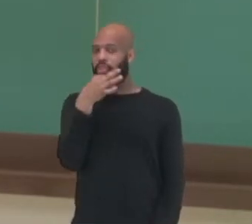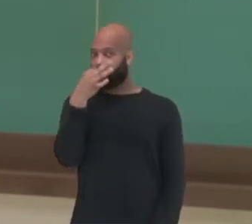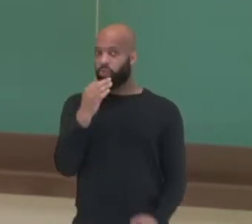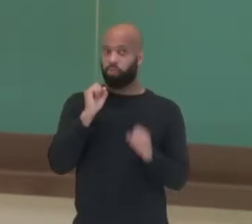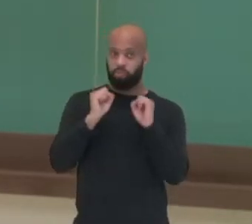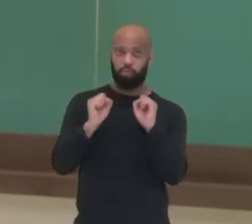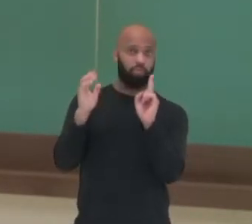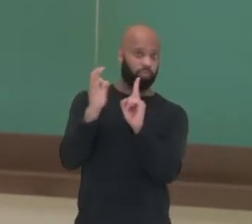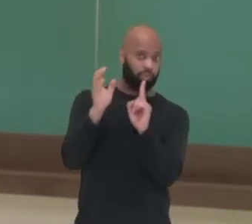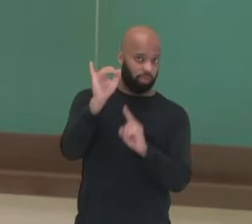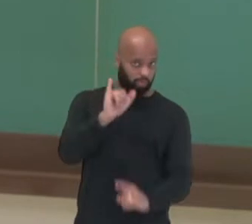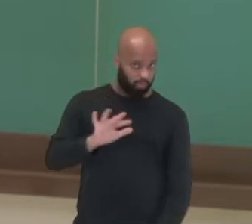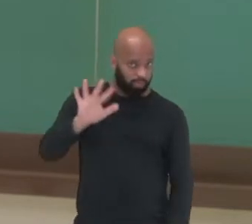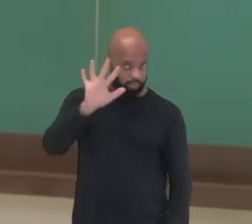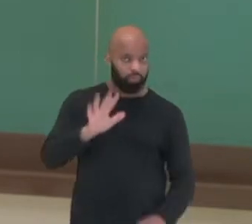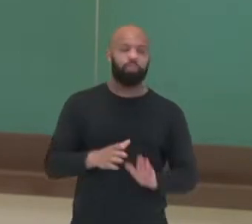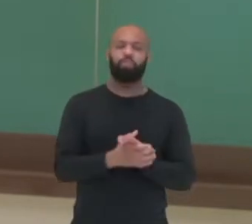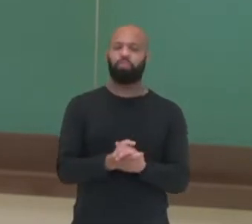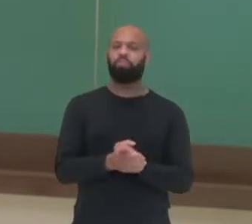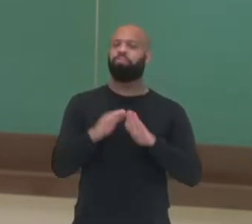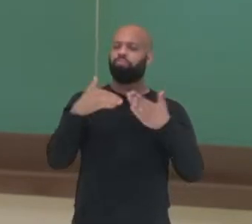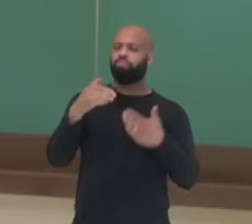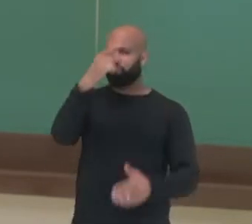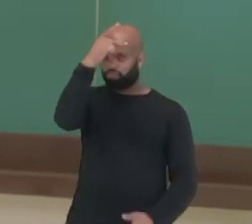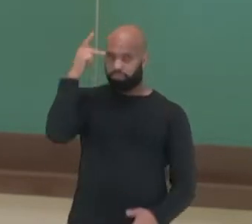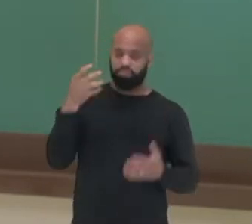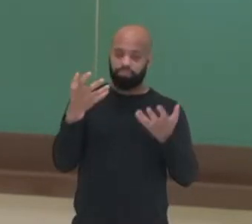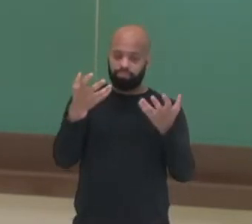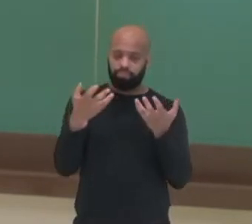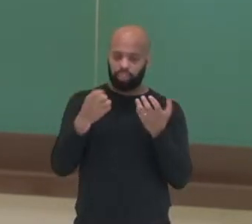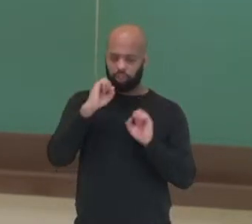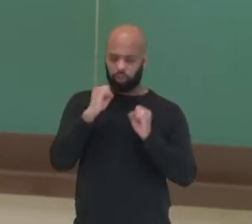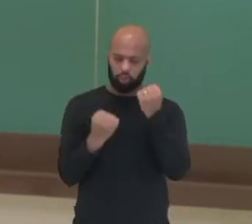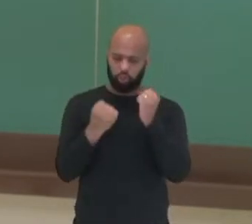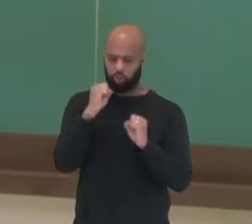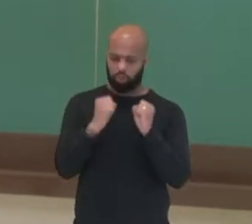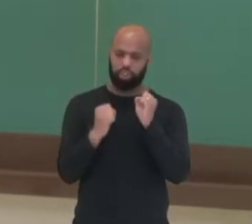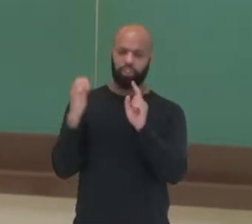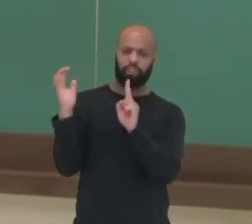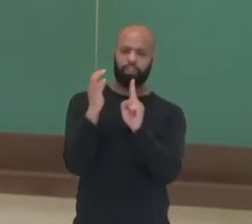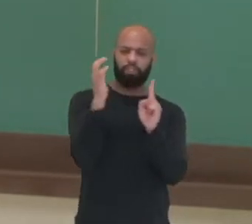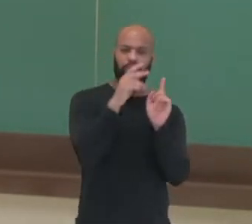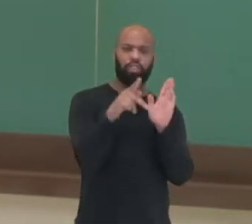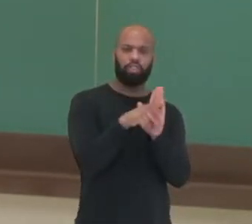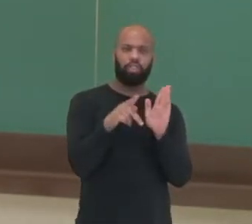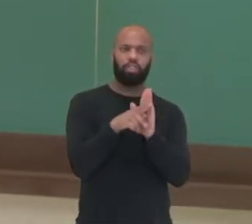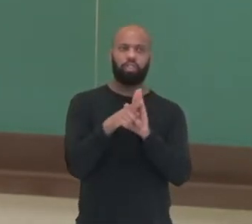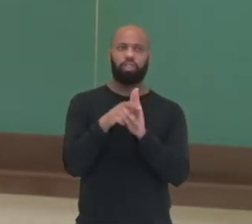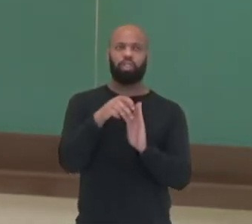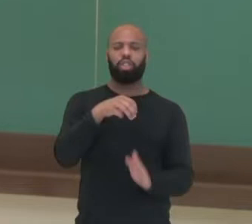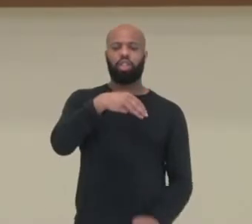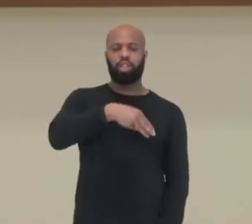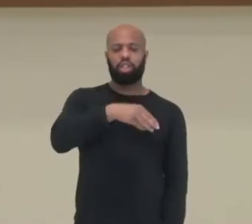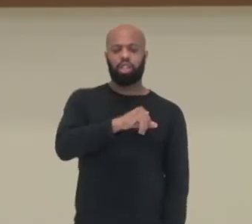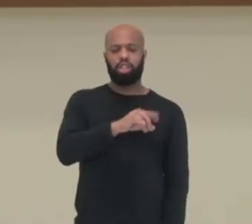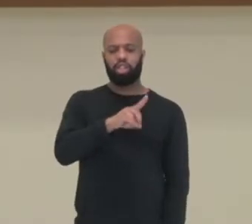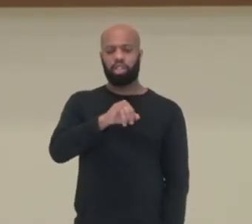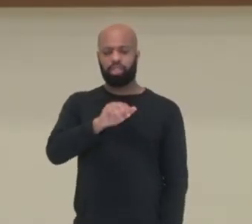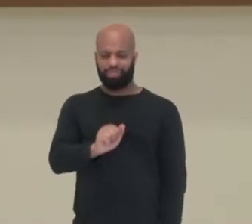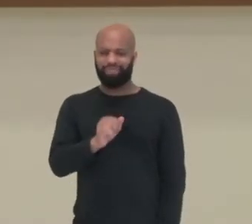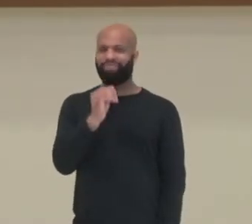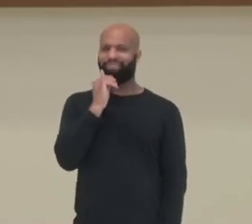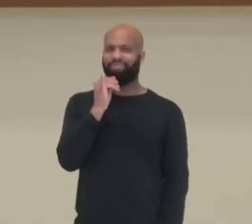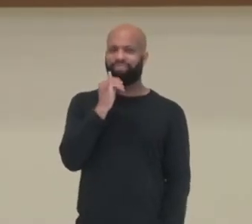pessoas? As pessoas buscam as ginásticas influenciadas pela mídia? Você acha que uma pessoa vai